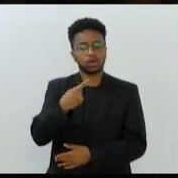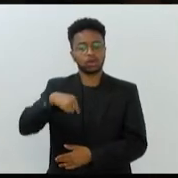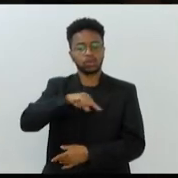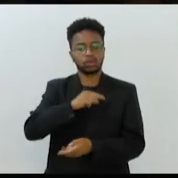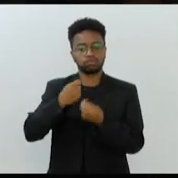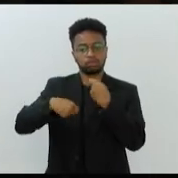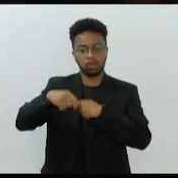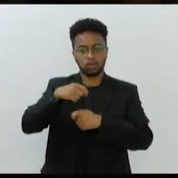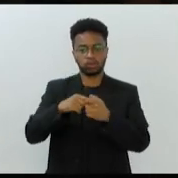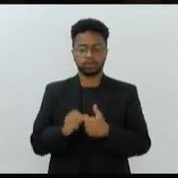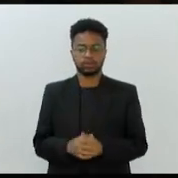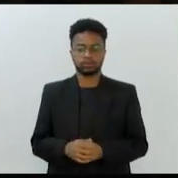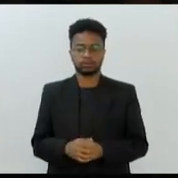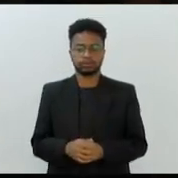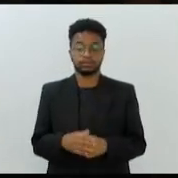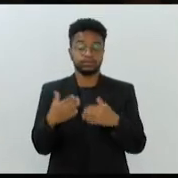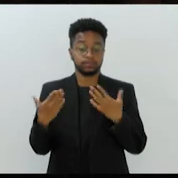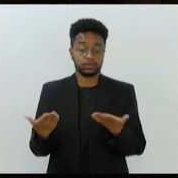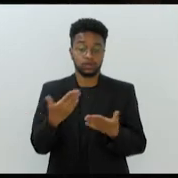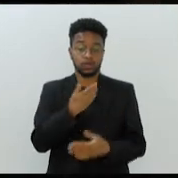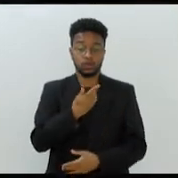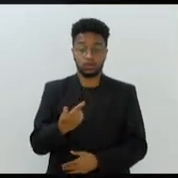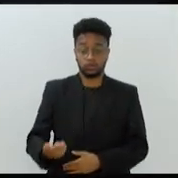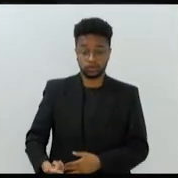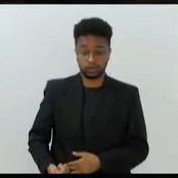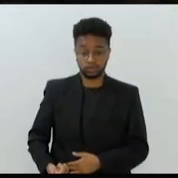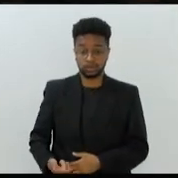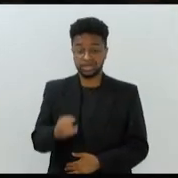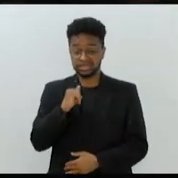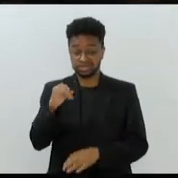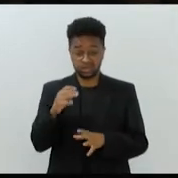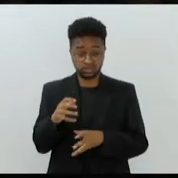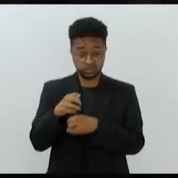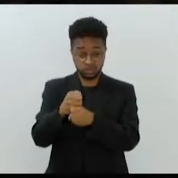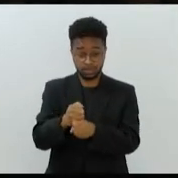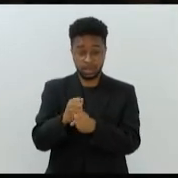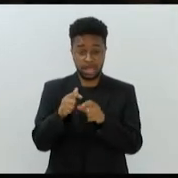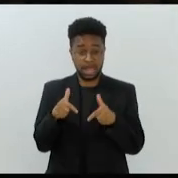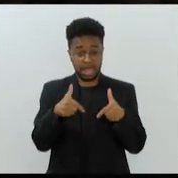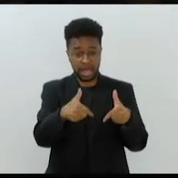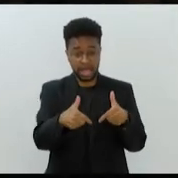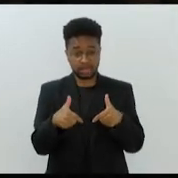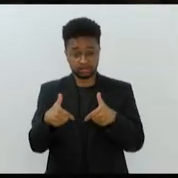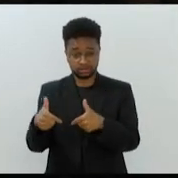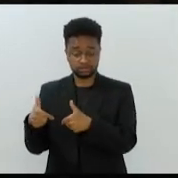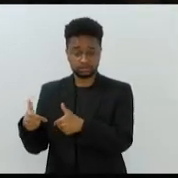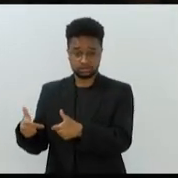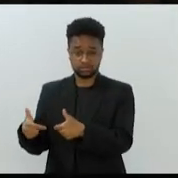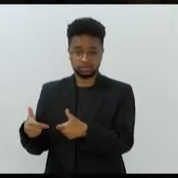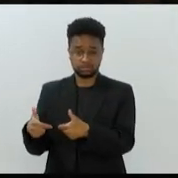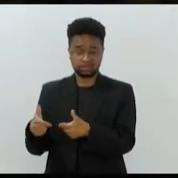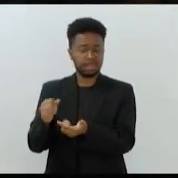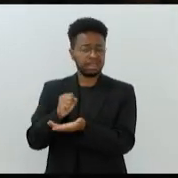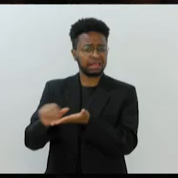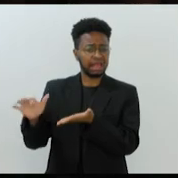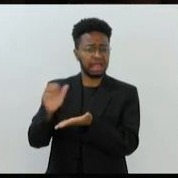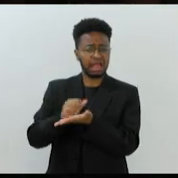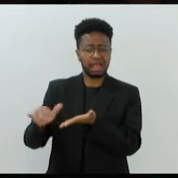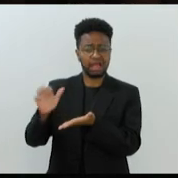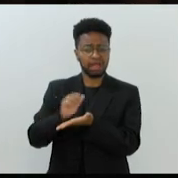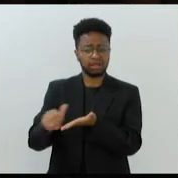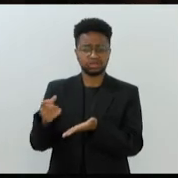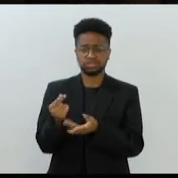econômica. Então, o governador, somando esse conjunto de ações perdulárias, gasta centenas de